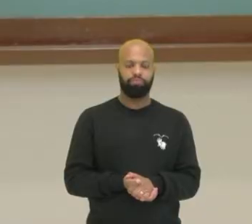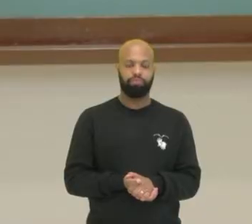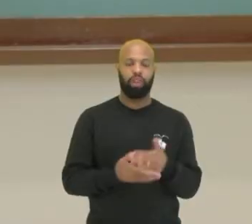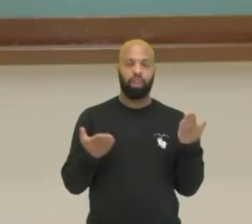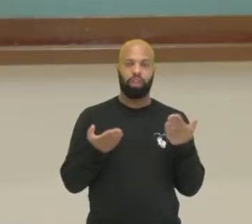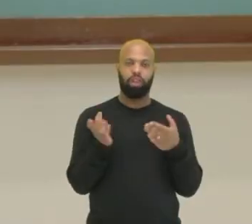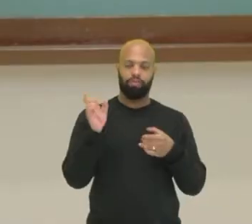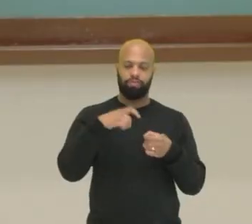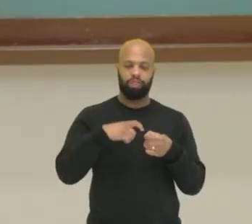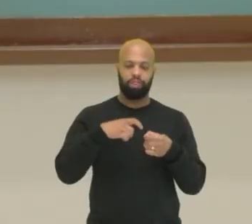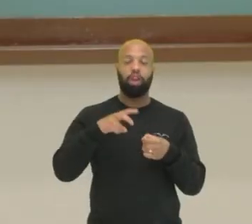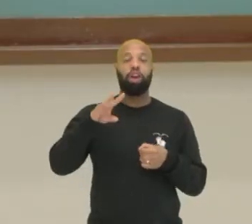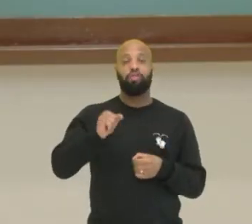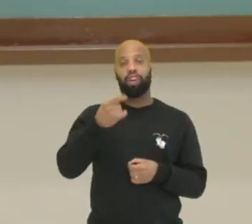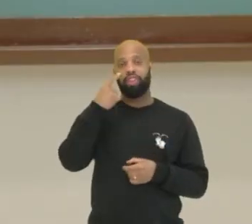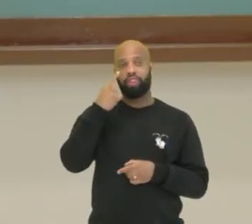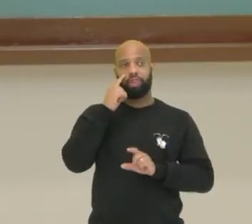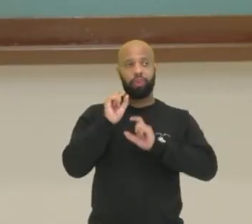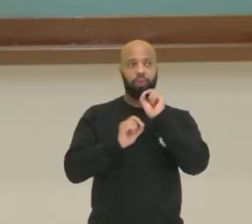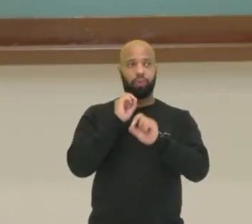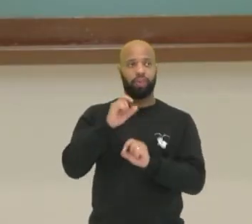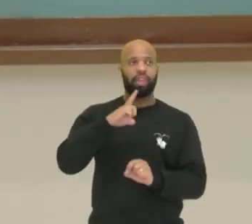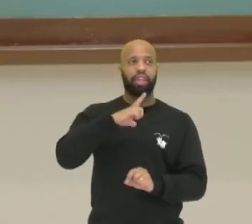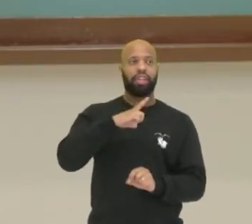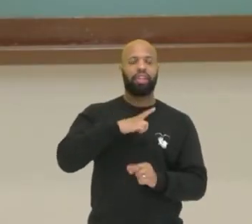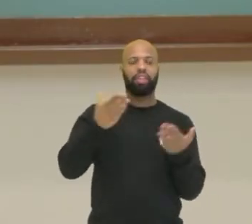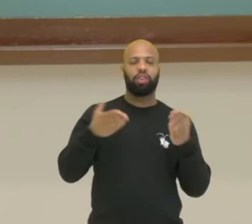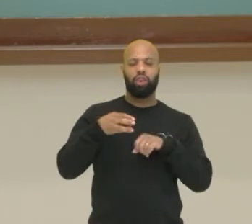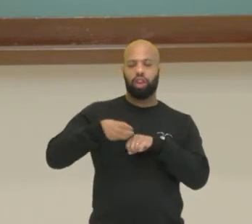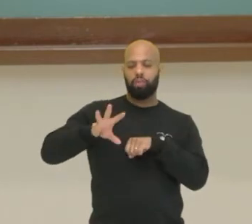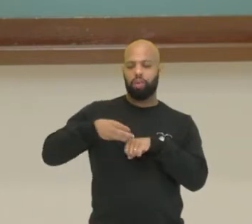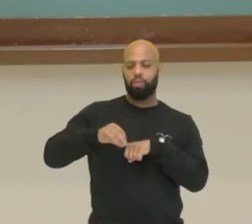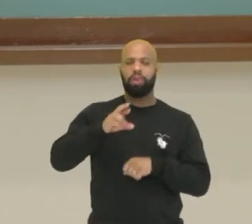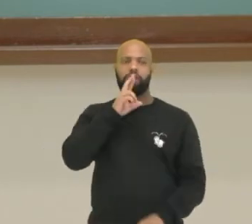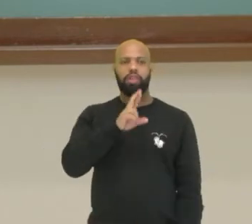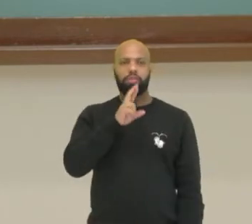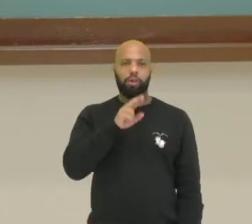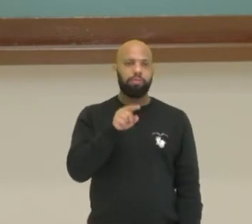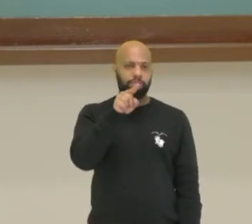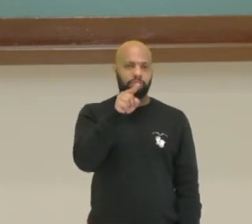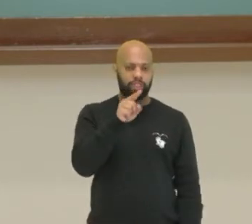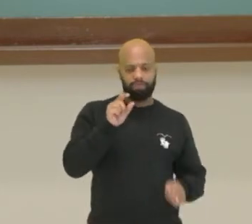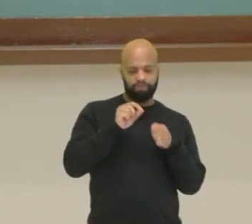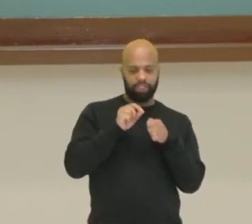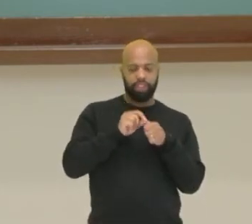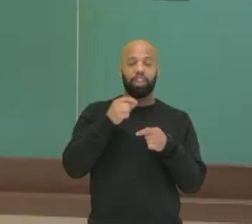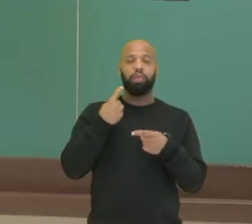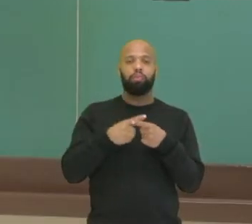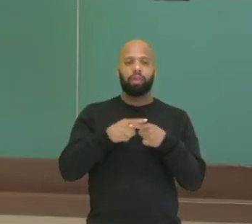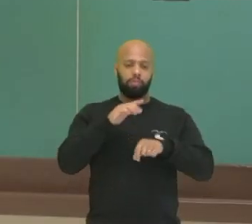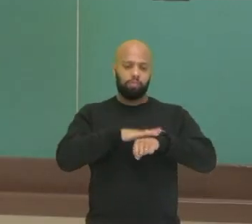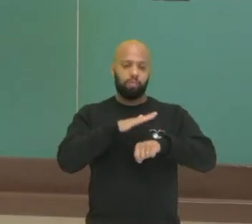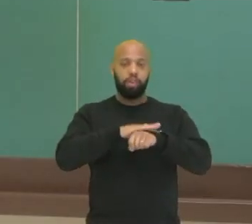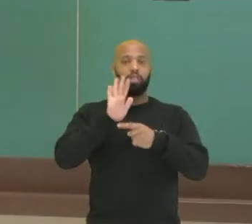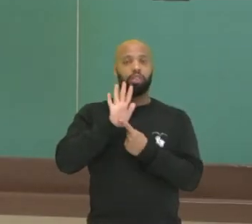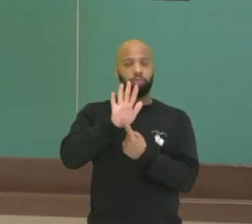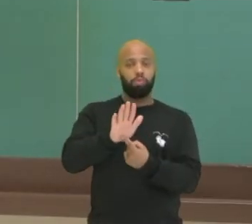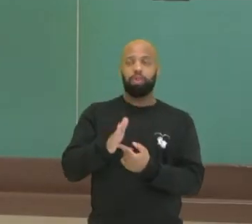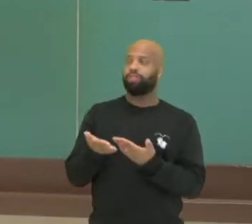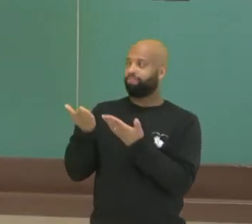retornando então, vamos verificar, nós temos aqui apenas uma sugestão de resposta para vocês, né? Quando nós apresentamos